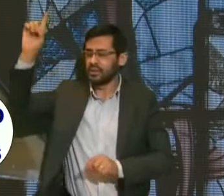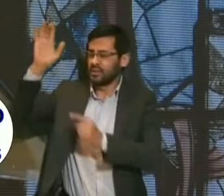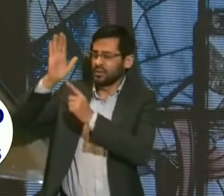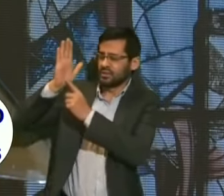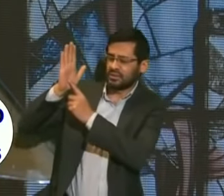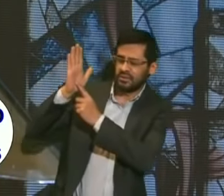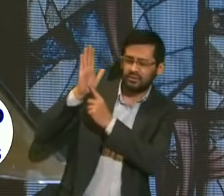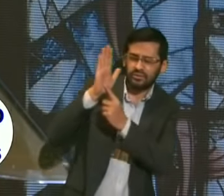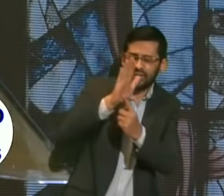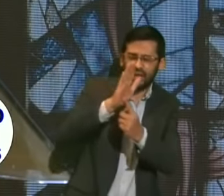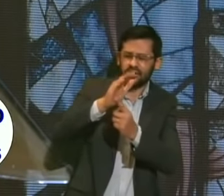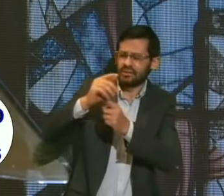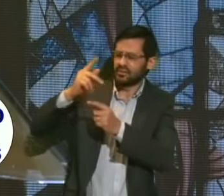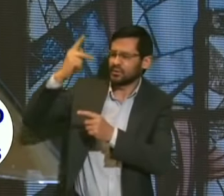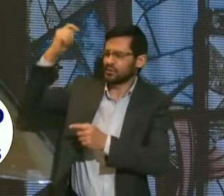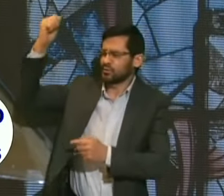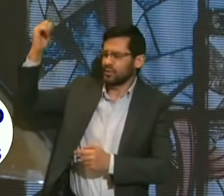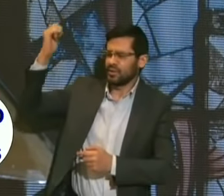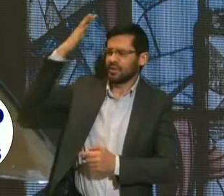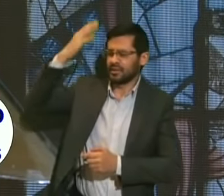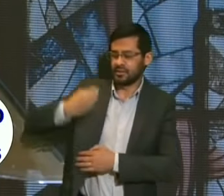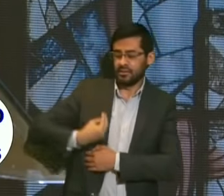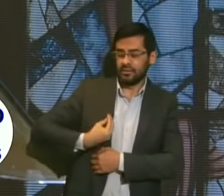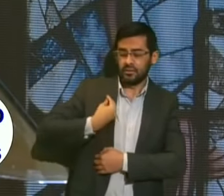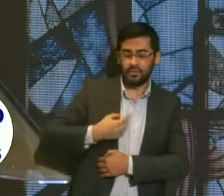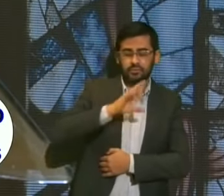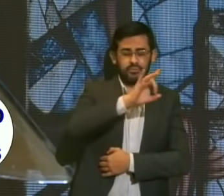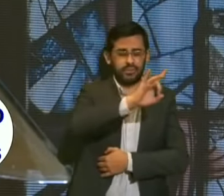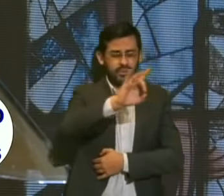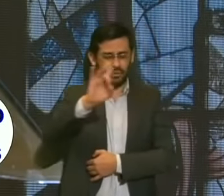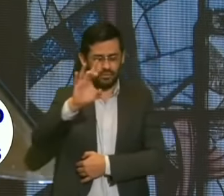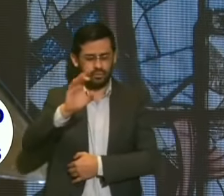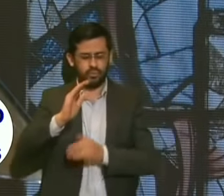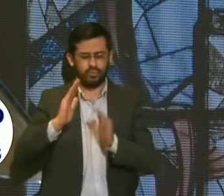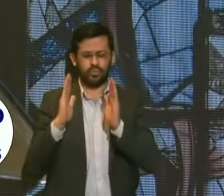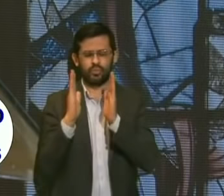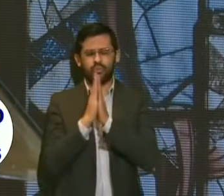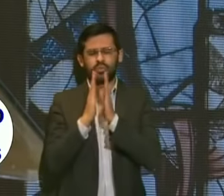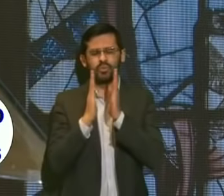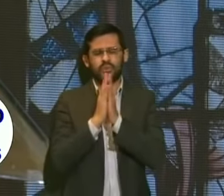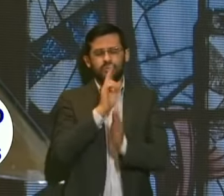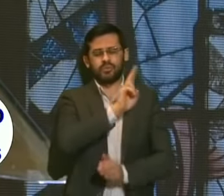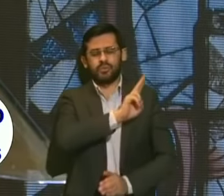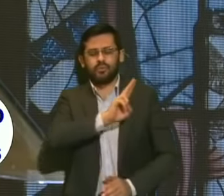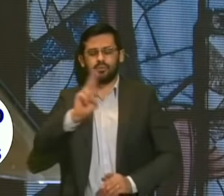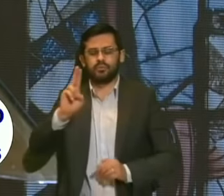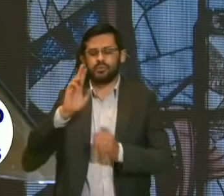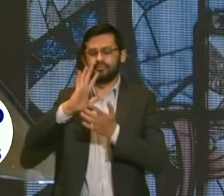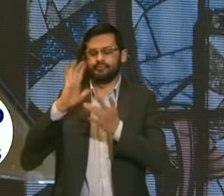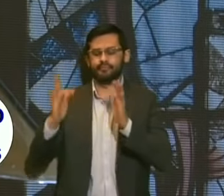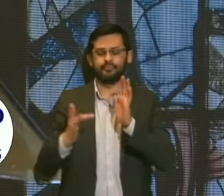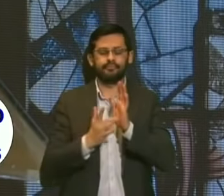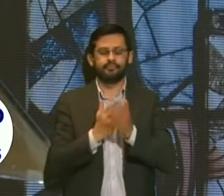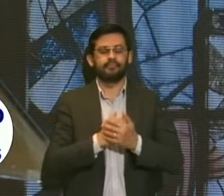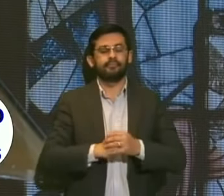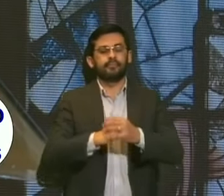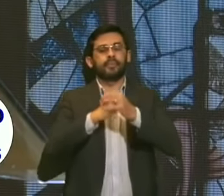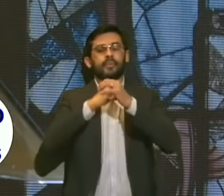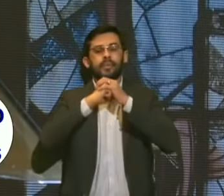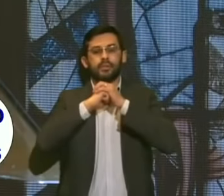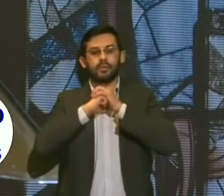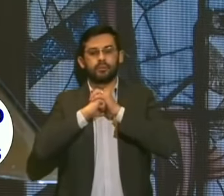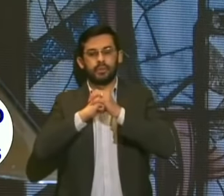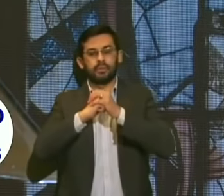em graça na vida de cada um. É aquilo que oramos em nome de Jesus. Amém